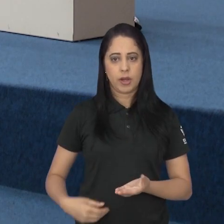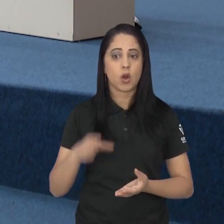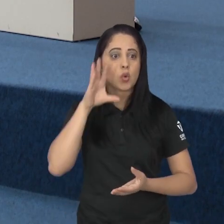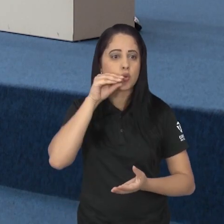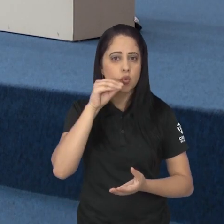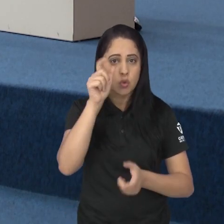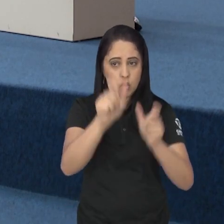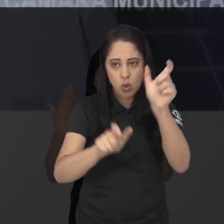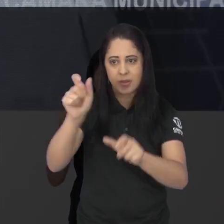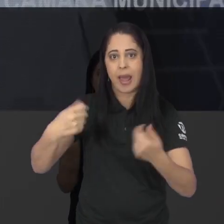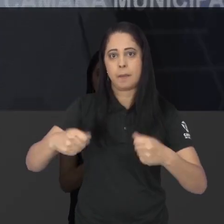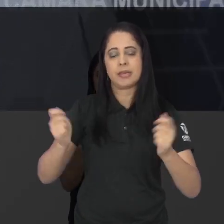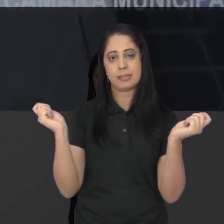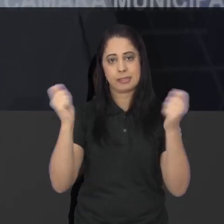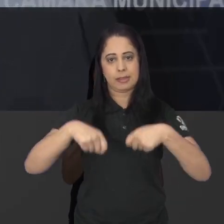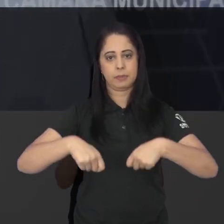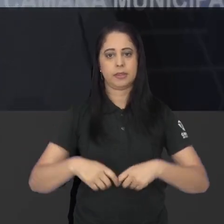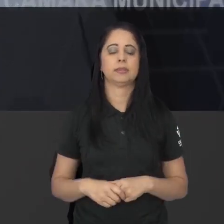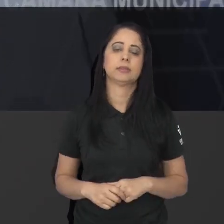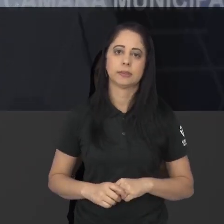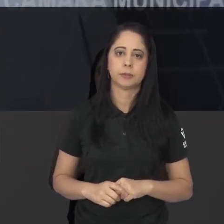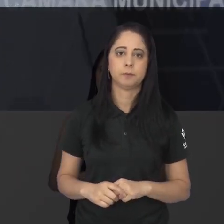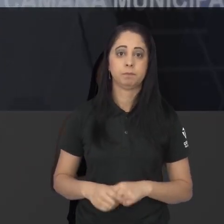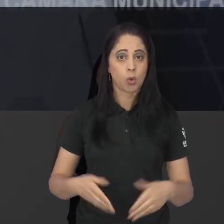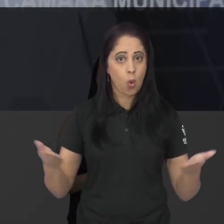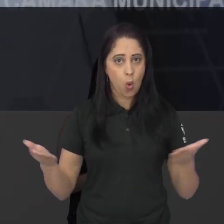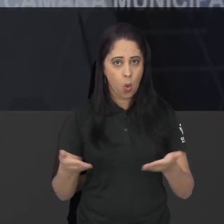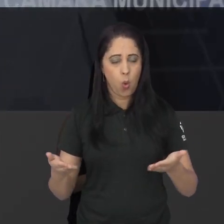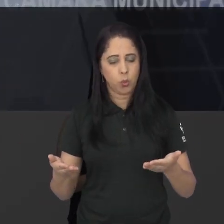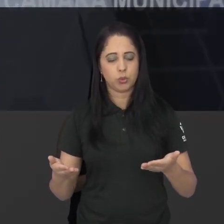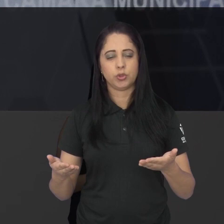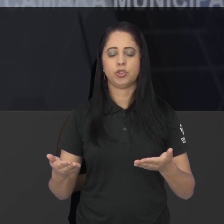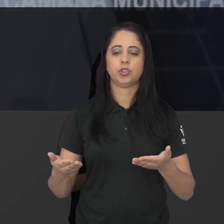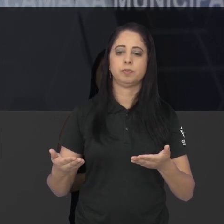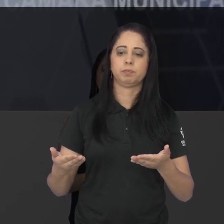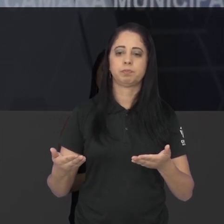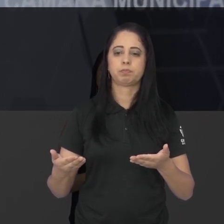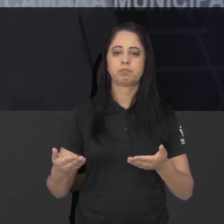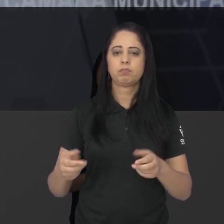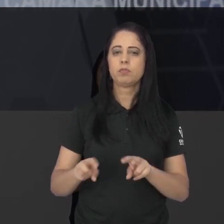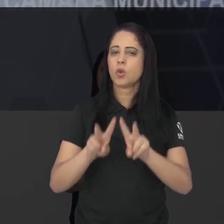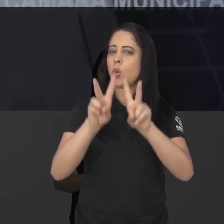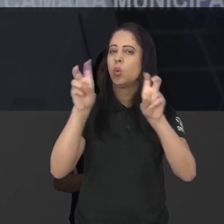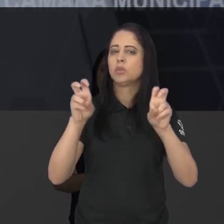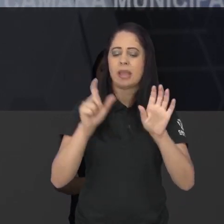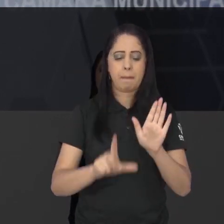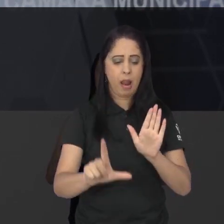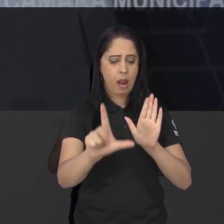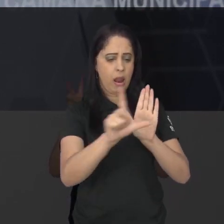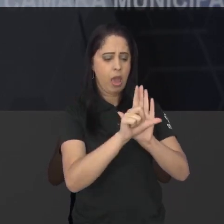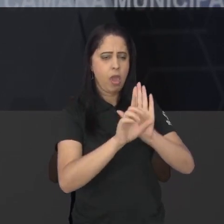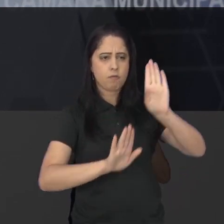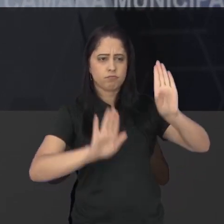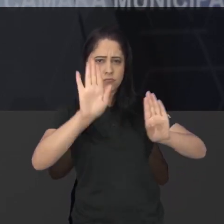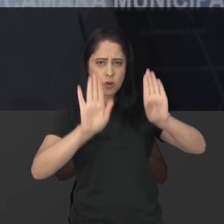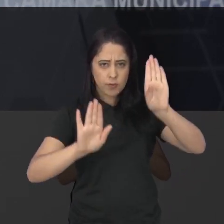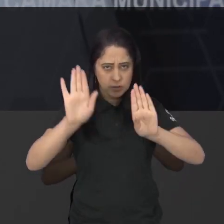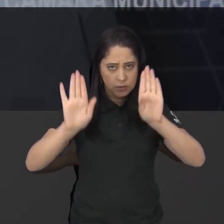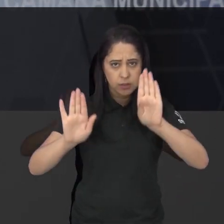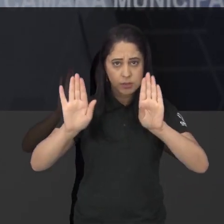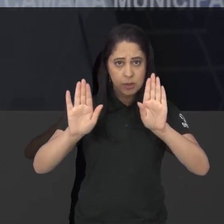todos os servidores. Hoje, quando se fala da nova lei de licitações, que já